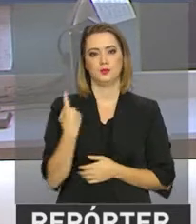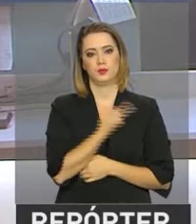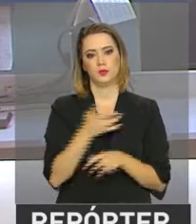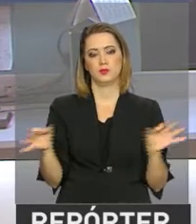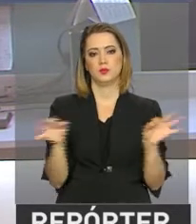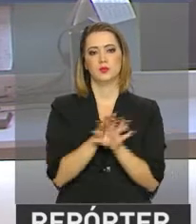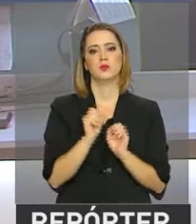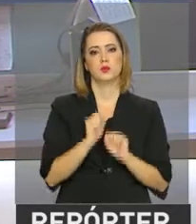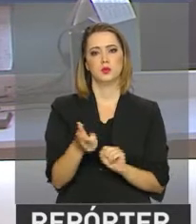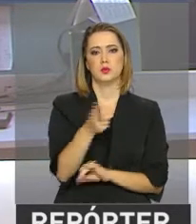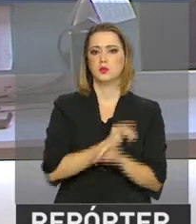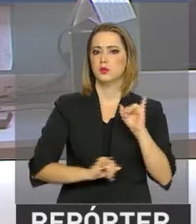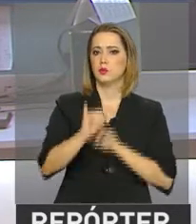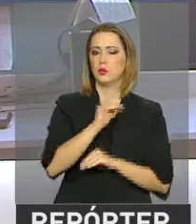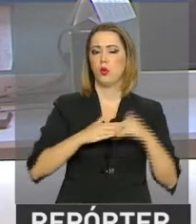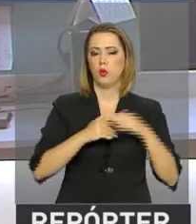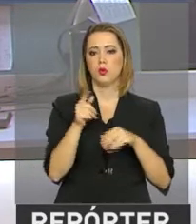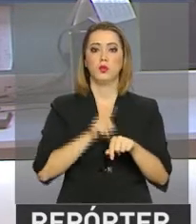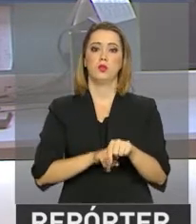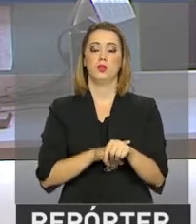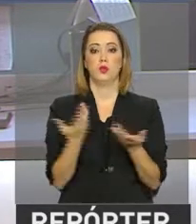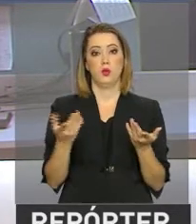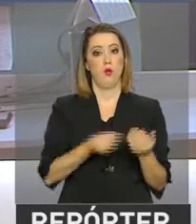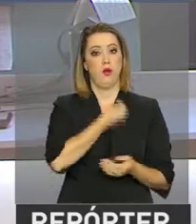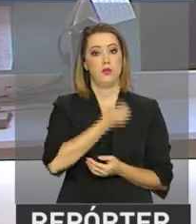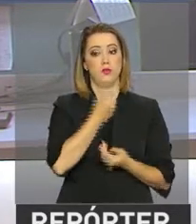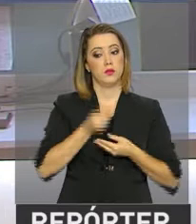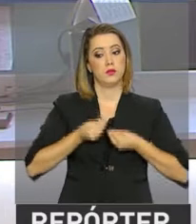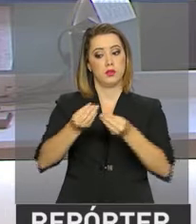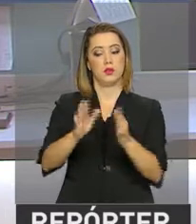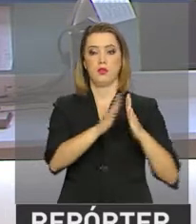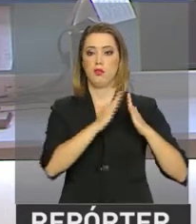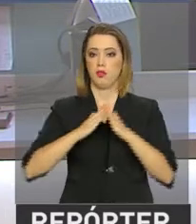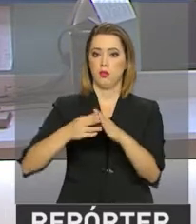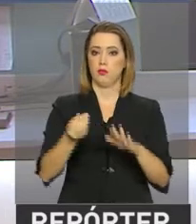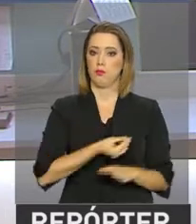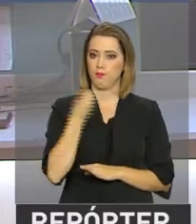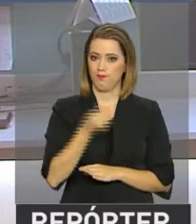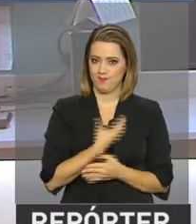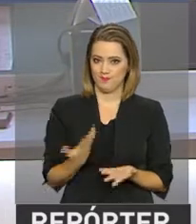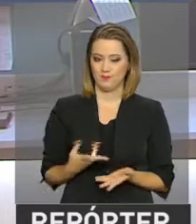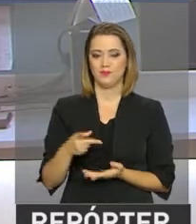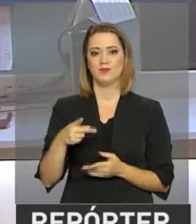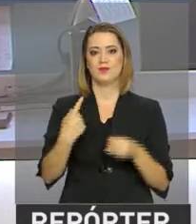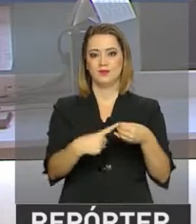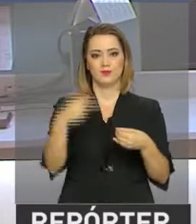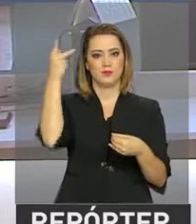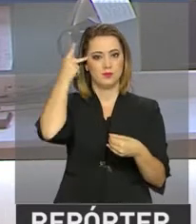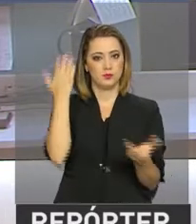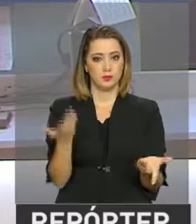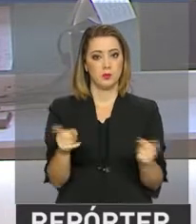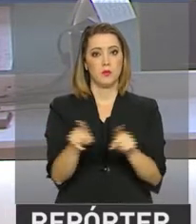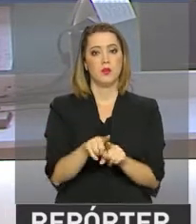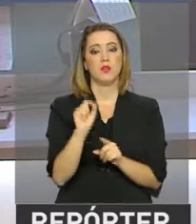podemos voltar a qualquer momento com outras informações ou com a transmissão ao vivo da entrega de apartamentos do minha casa minha vida em mogi das cruzes na